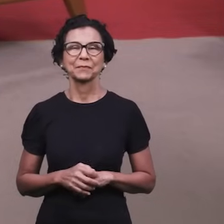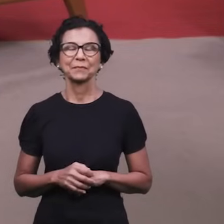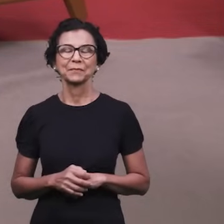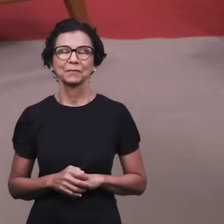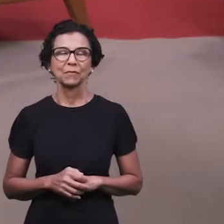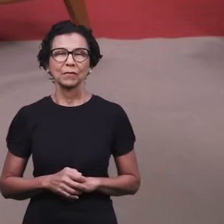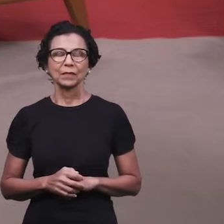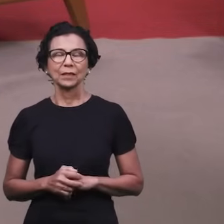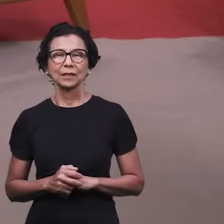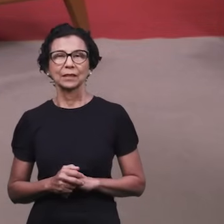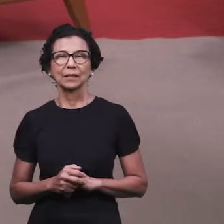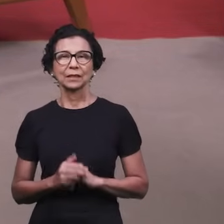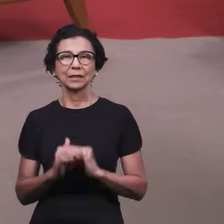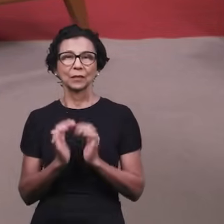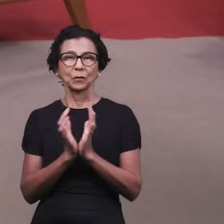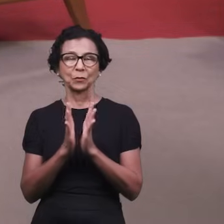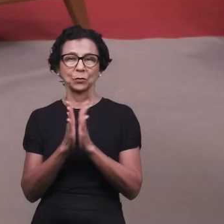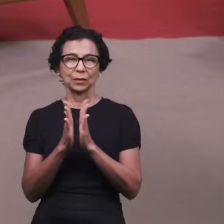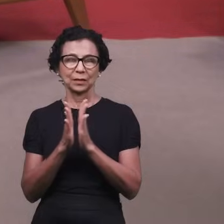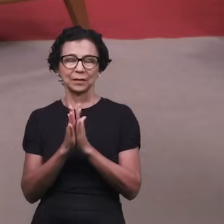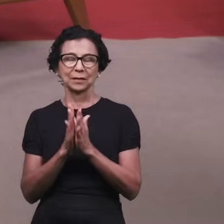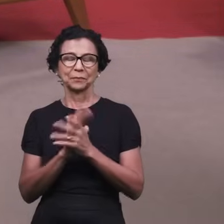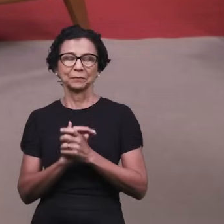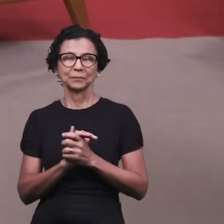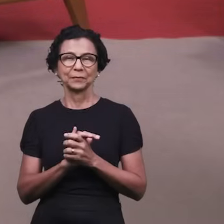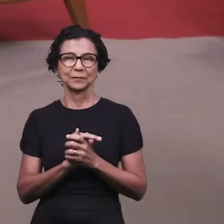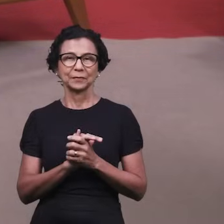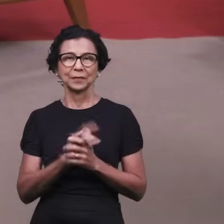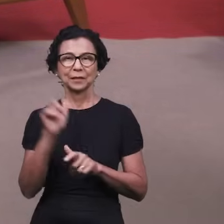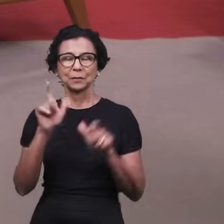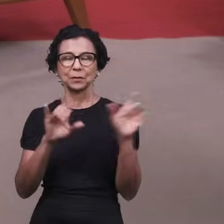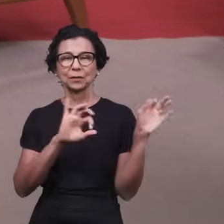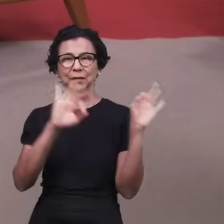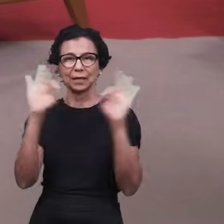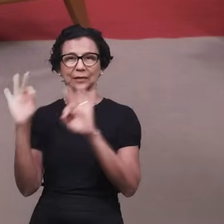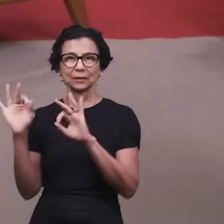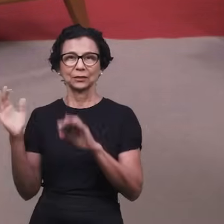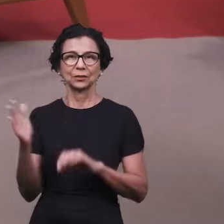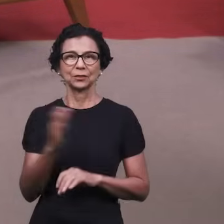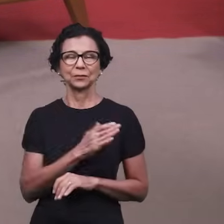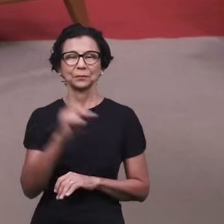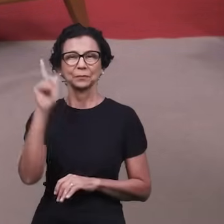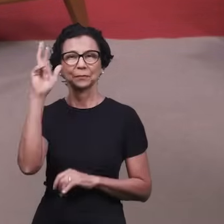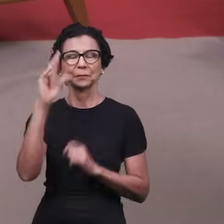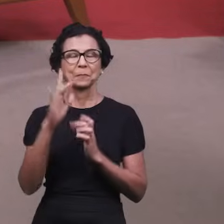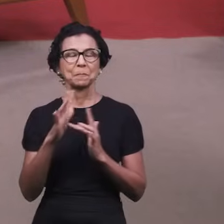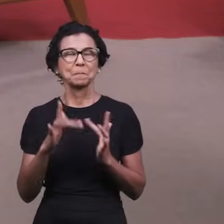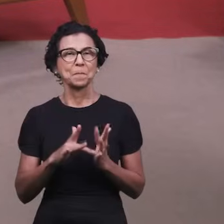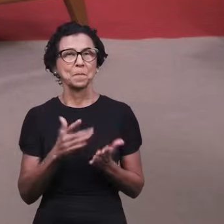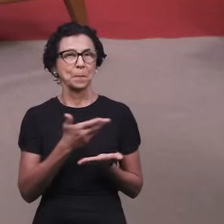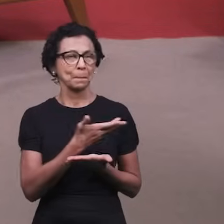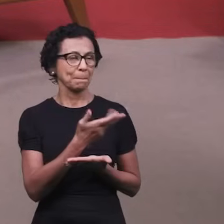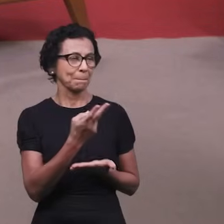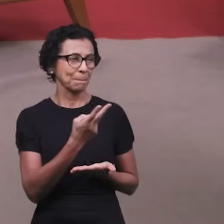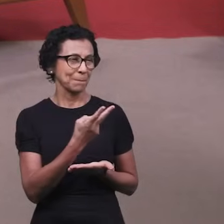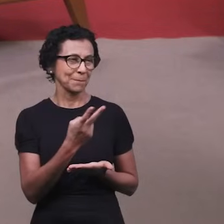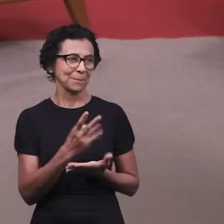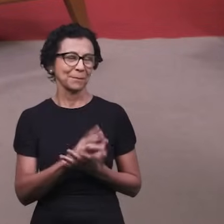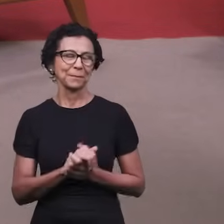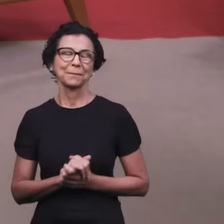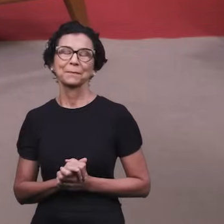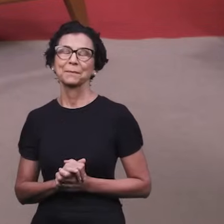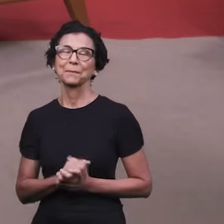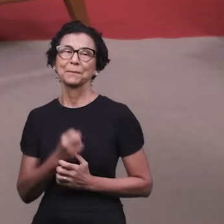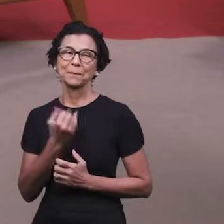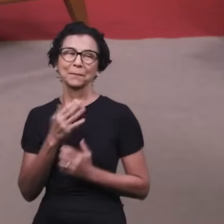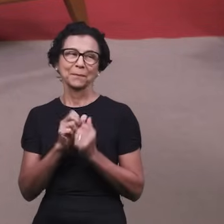do Senhor Daniel, Josias e a todos. Amém. E Daniel, já que você não vai estar no programa da semana que vem, uma bênção contarmos,